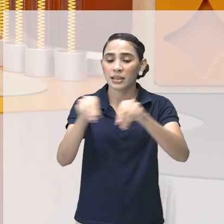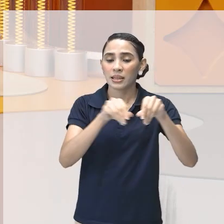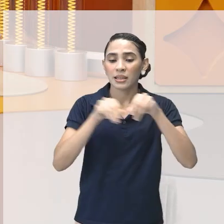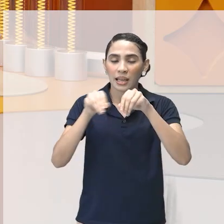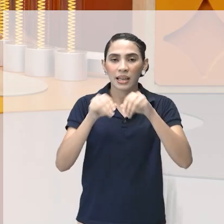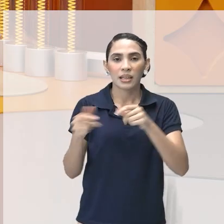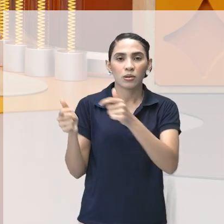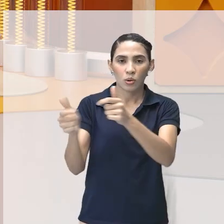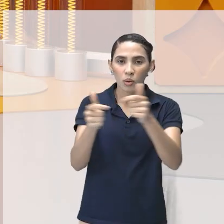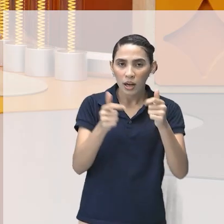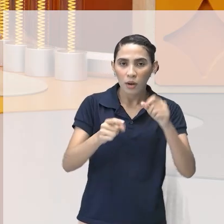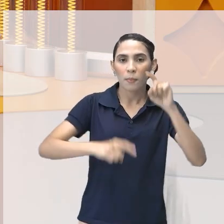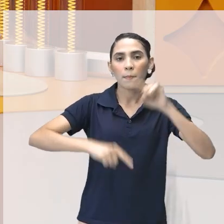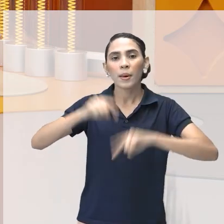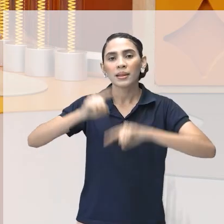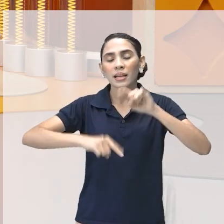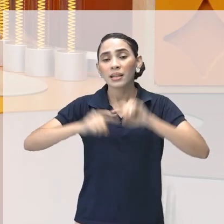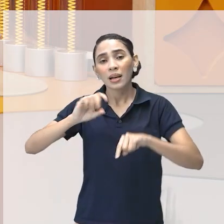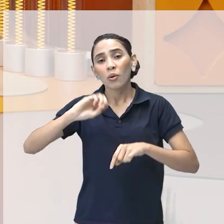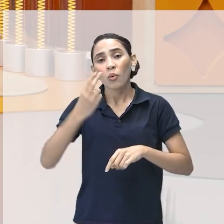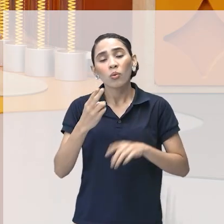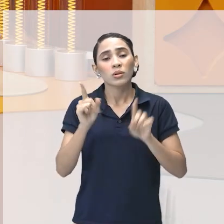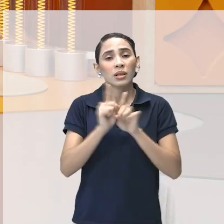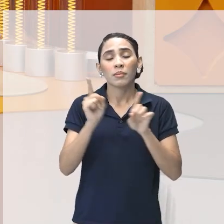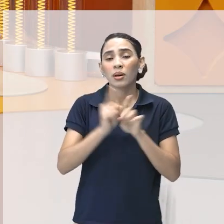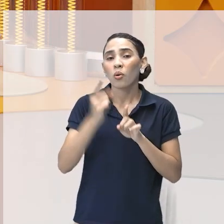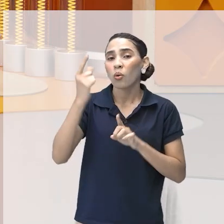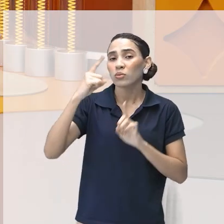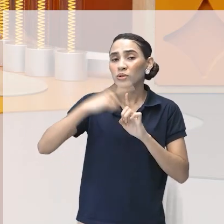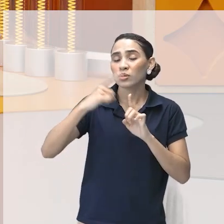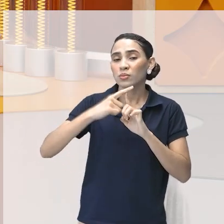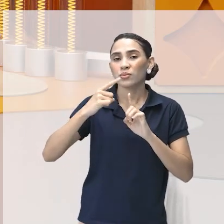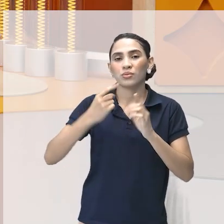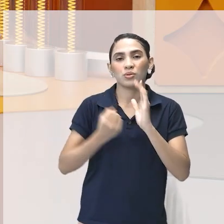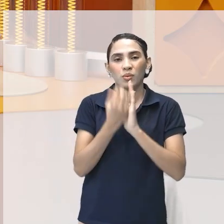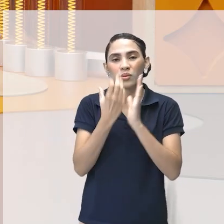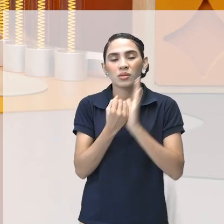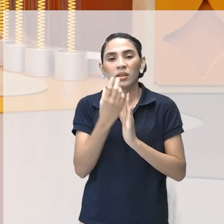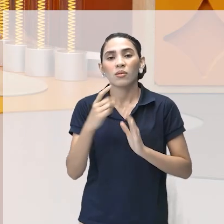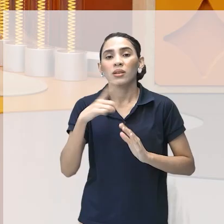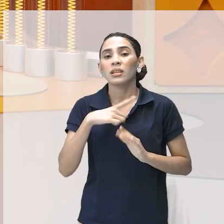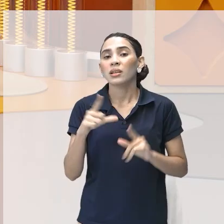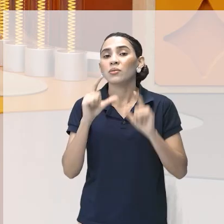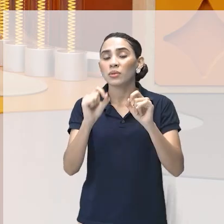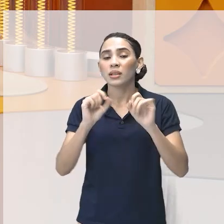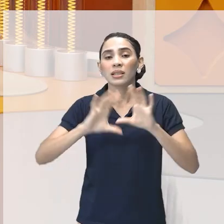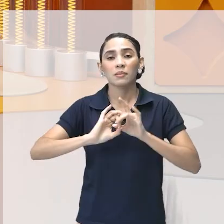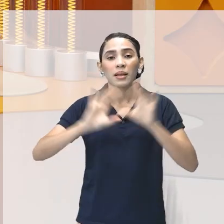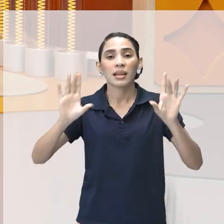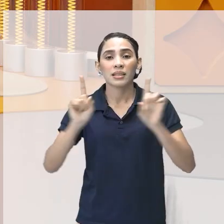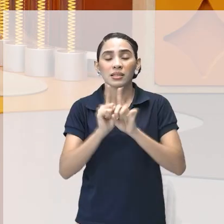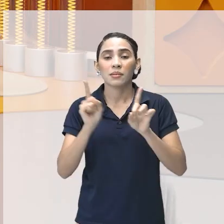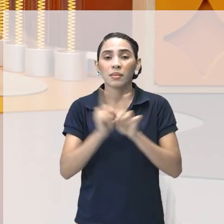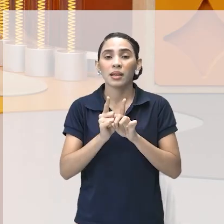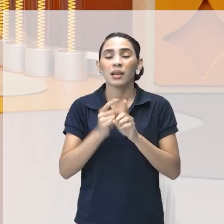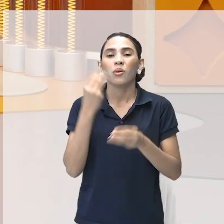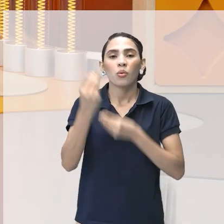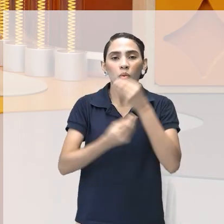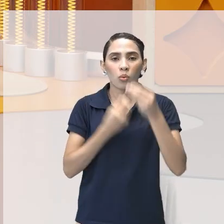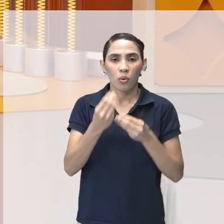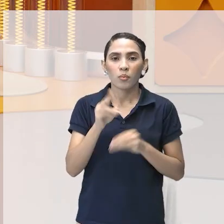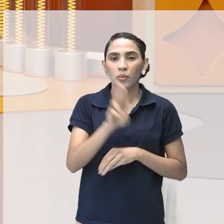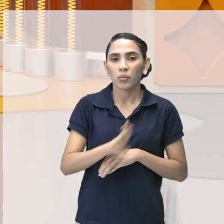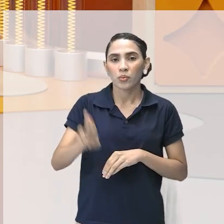terras, equipamentos ou até outros meios de produção, eles acabam tendo a liberdade de como